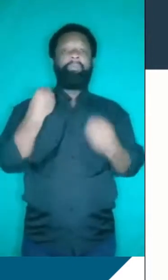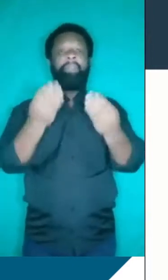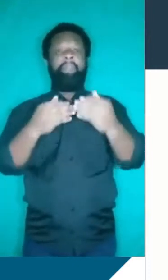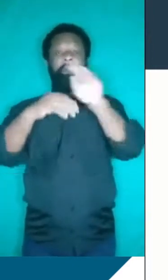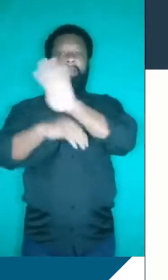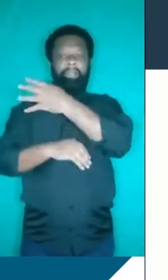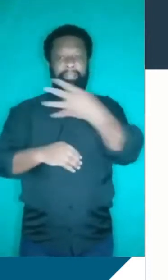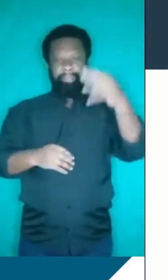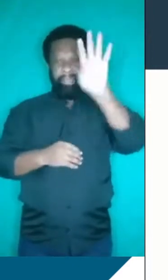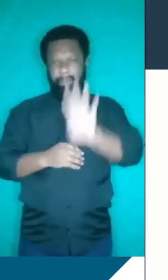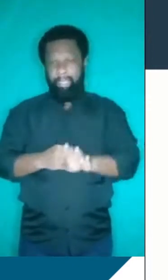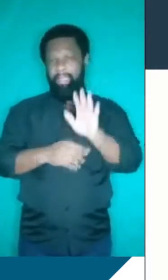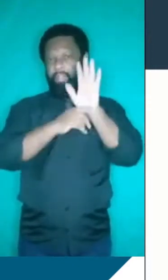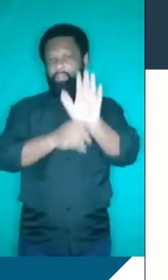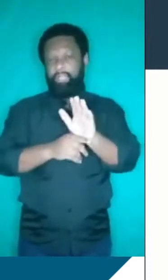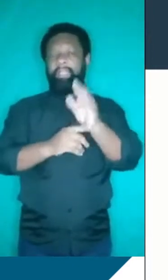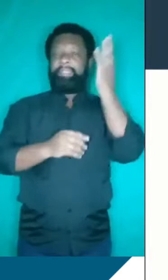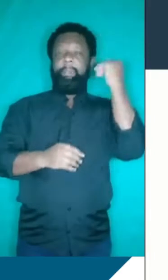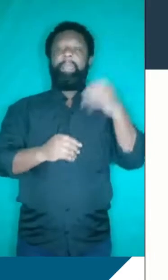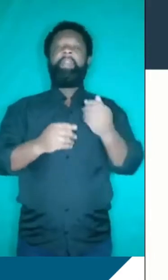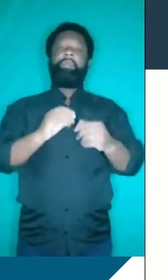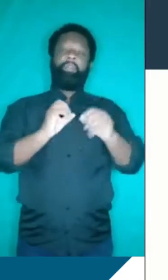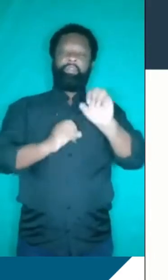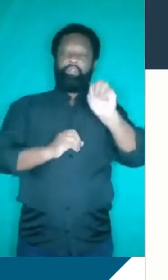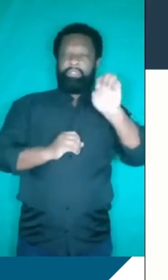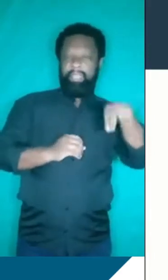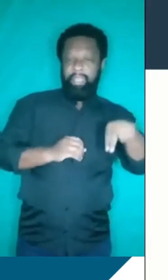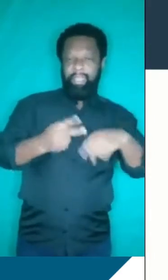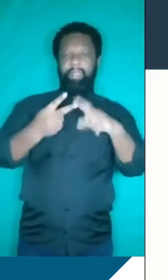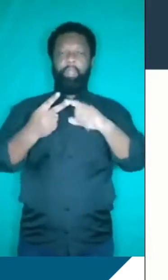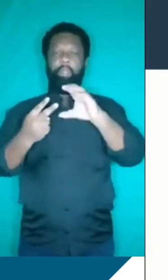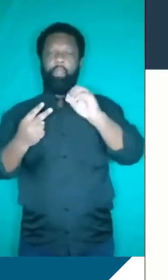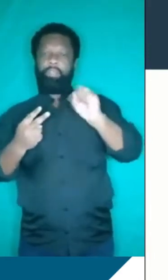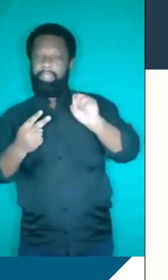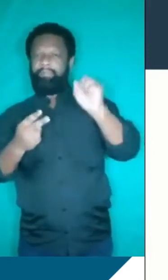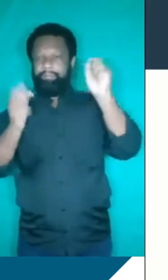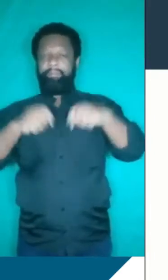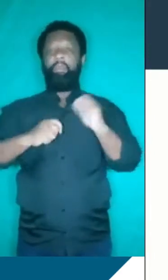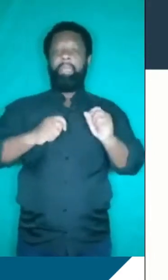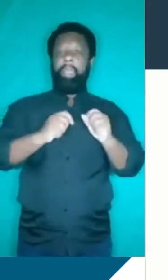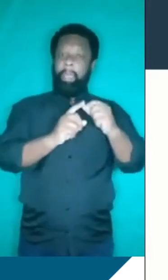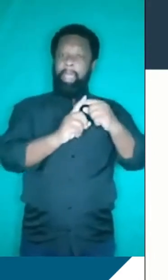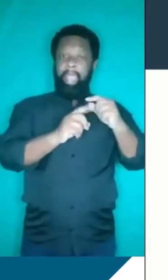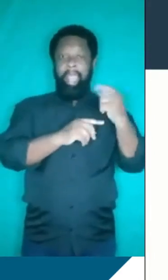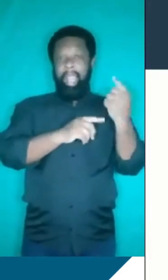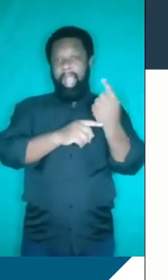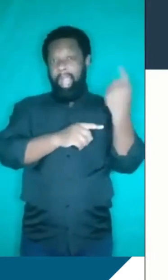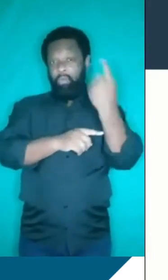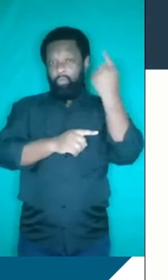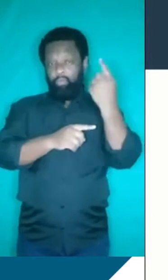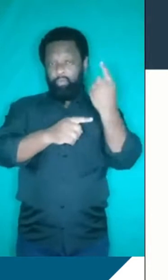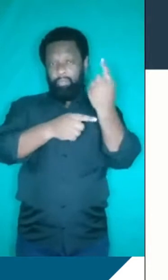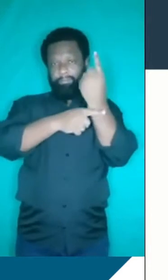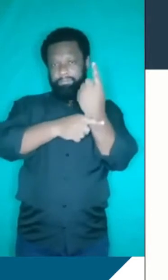né, para montar e descobrir os senos e cossenos. Ou seja, meio deve ser a altura sobre